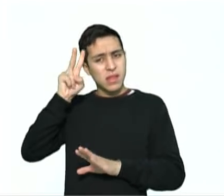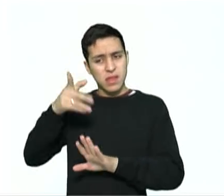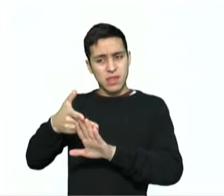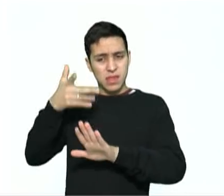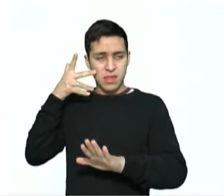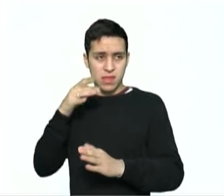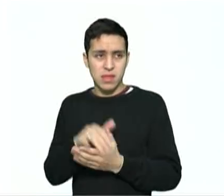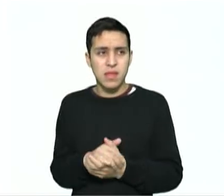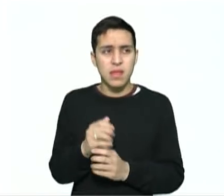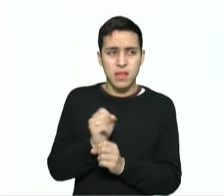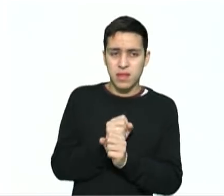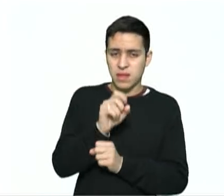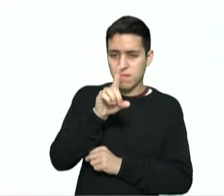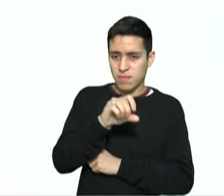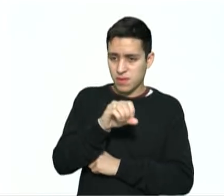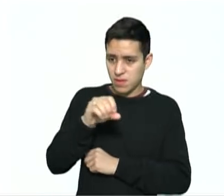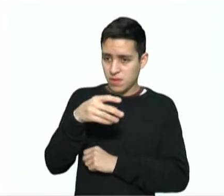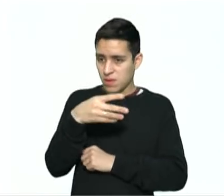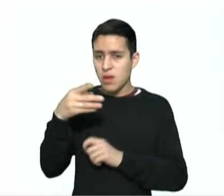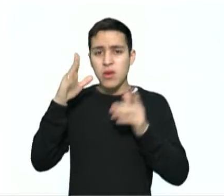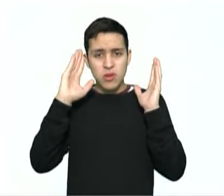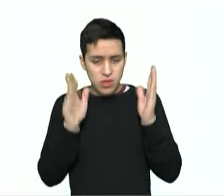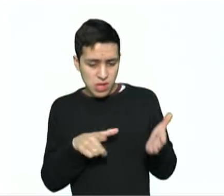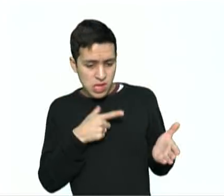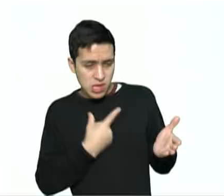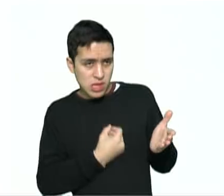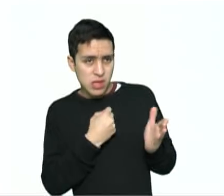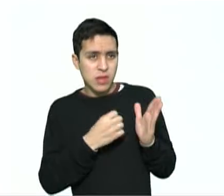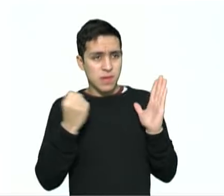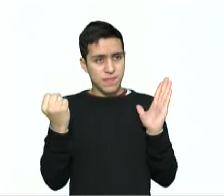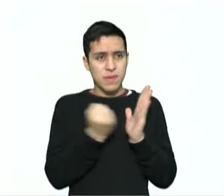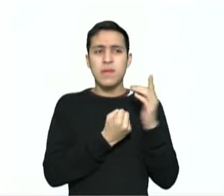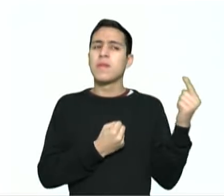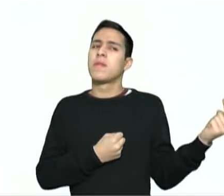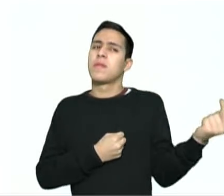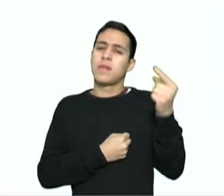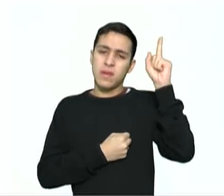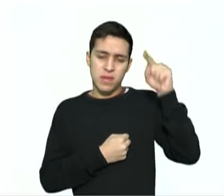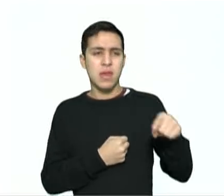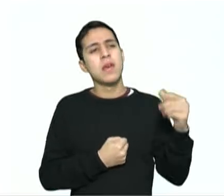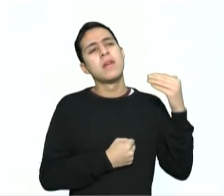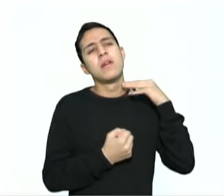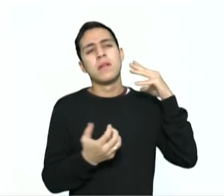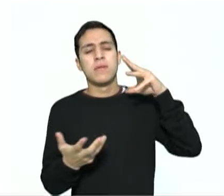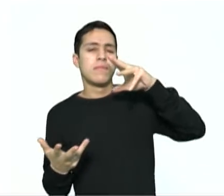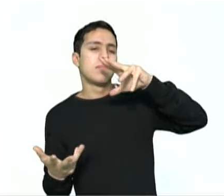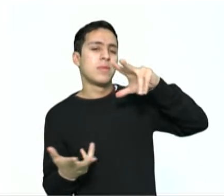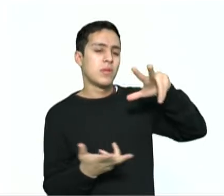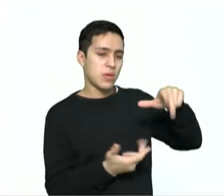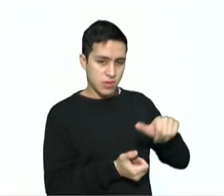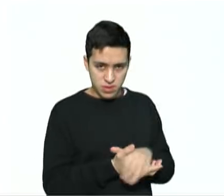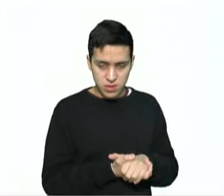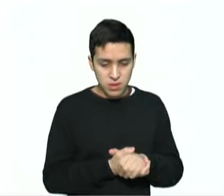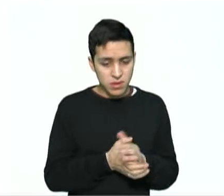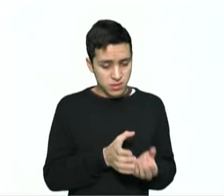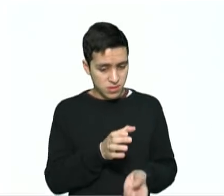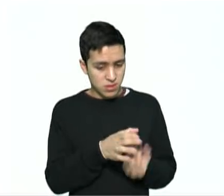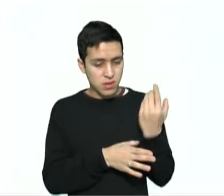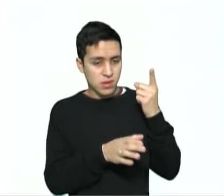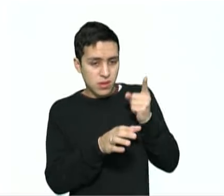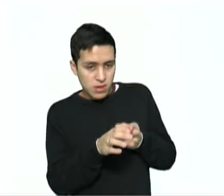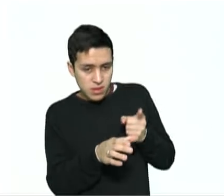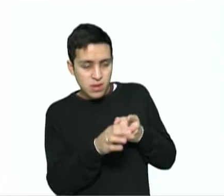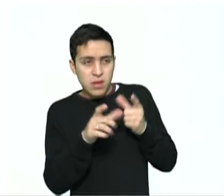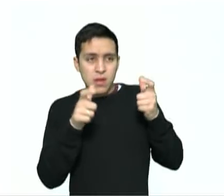antiguinho. Desde 1944 já existe aquele símbolozinho que é do Banco Mundial, que foi feito na cidade